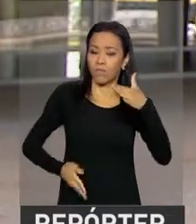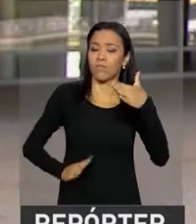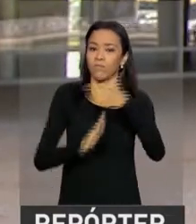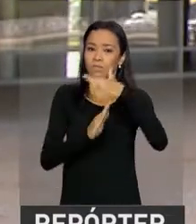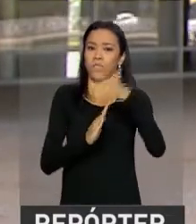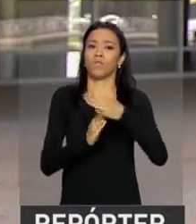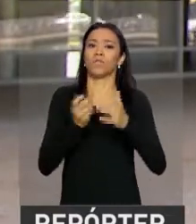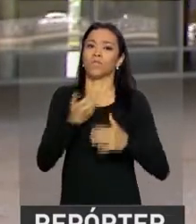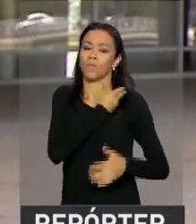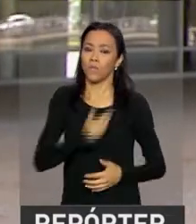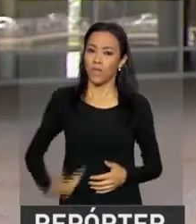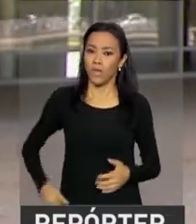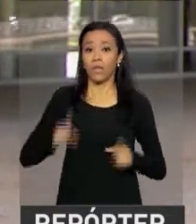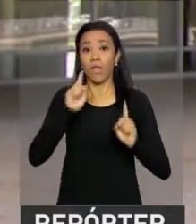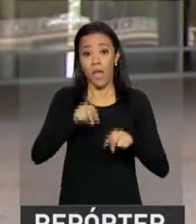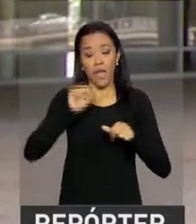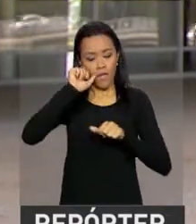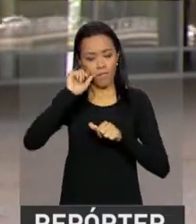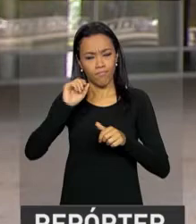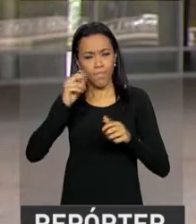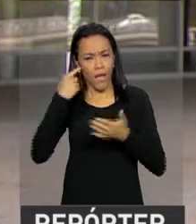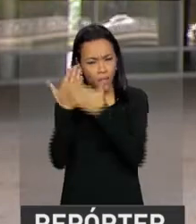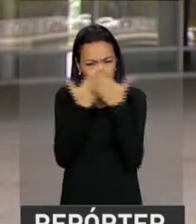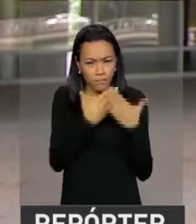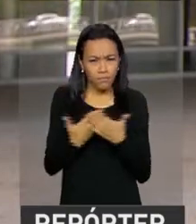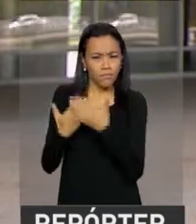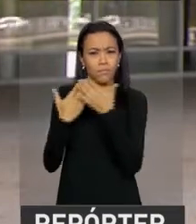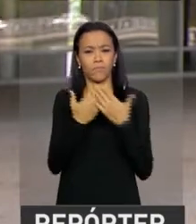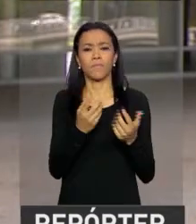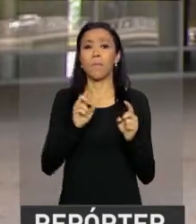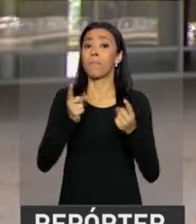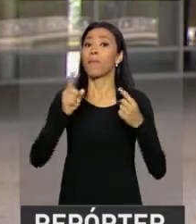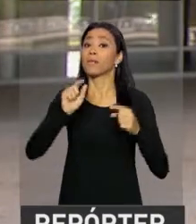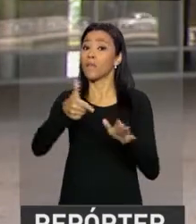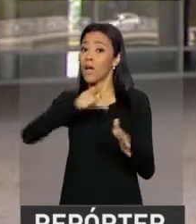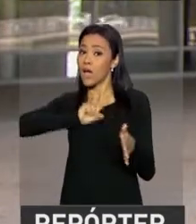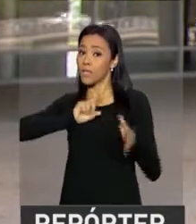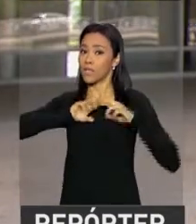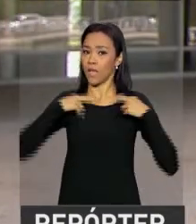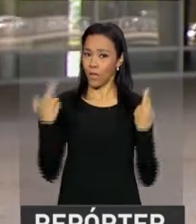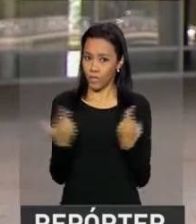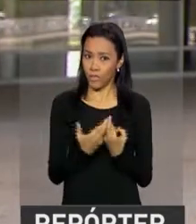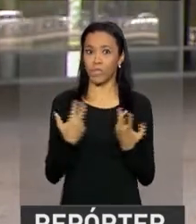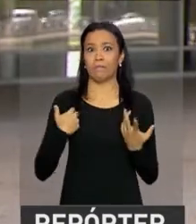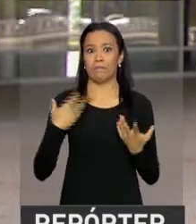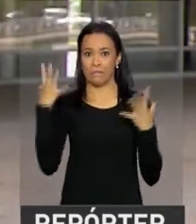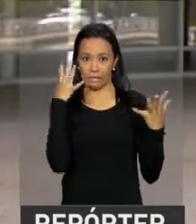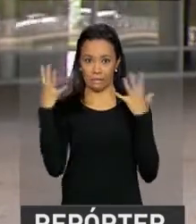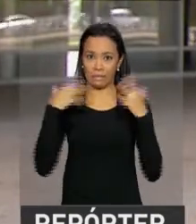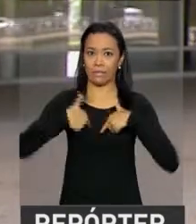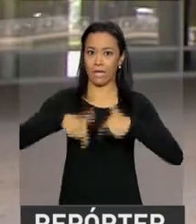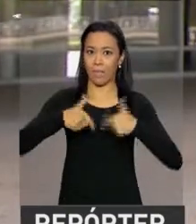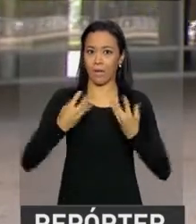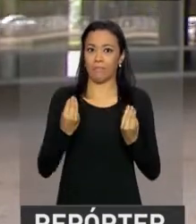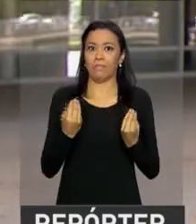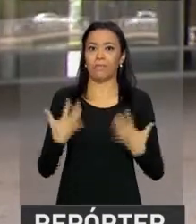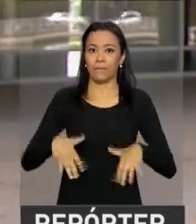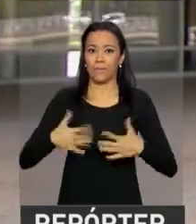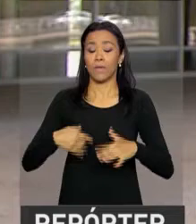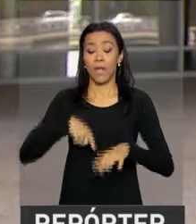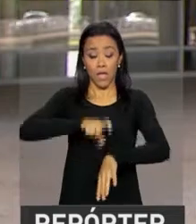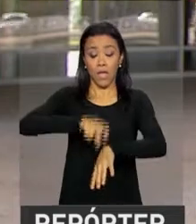criada para analisar o assunto mas antes dessa reunião michel temer tem um dia bem cheio aqui no palácio do planalto daqui a pouco às 9